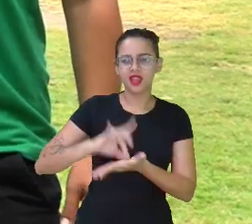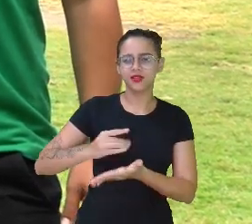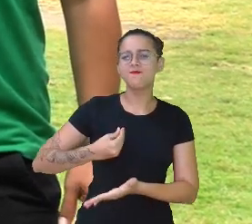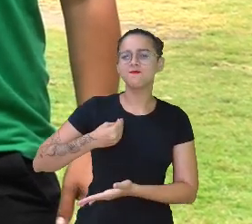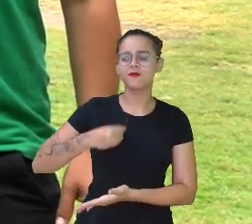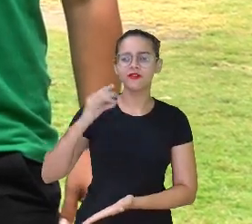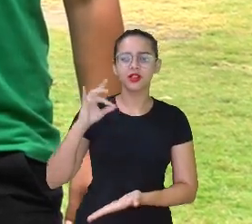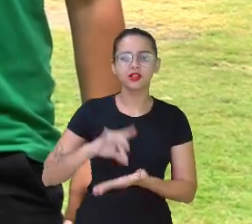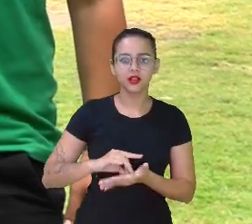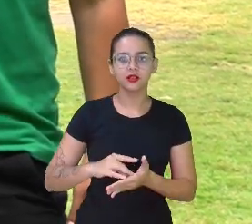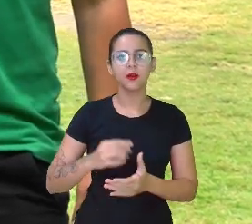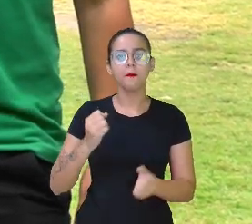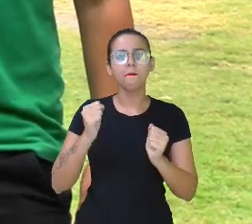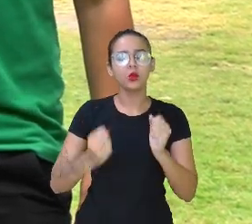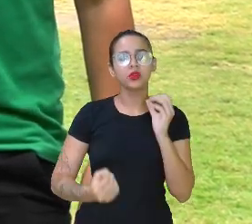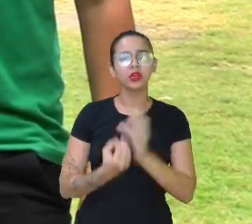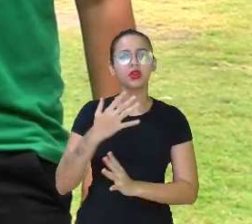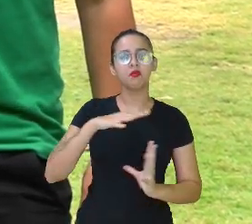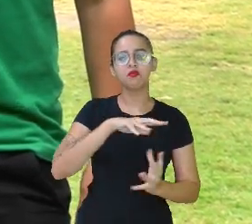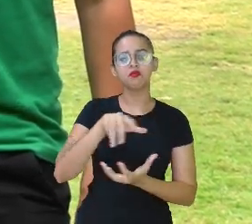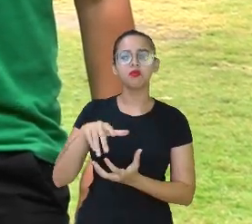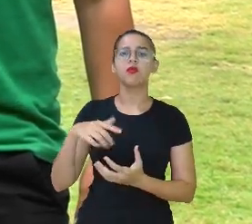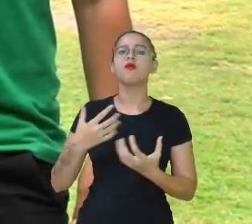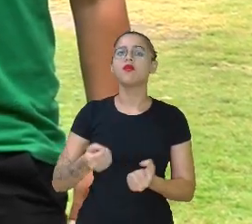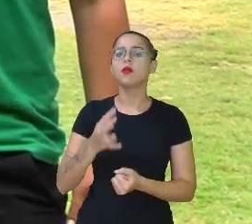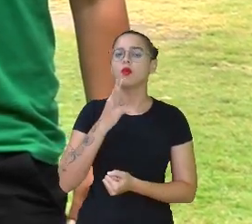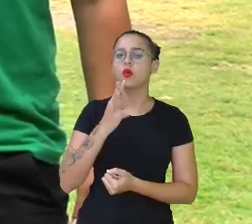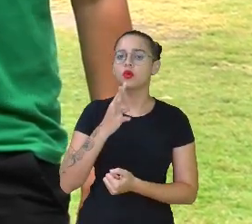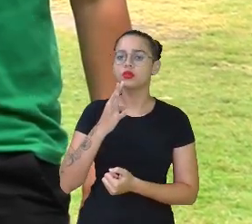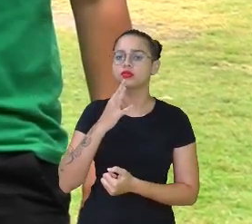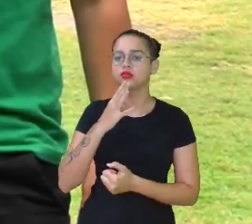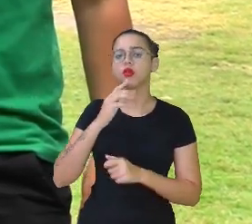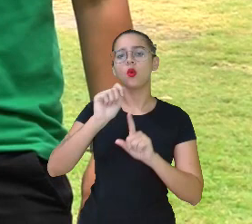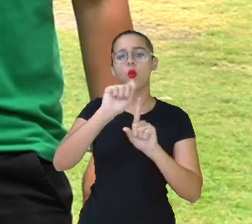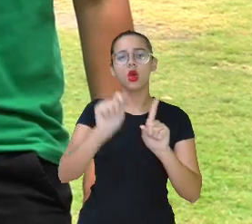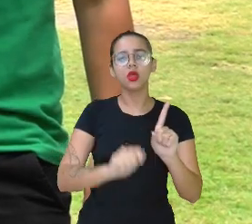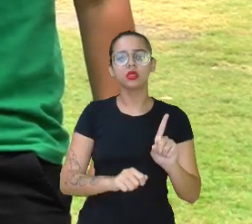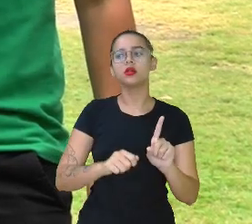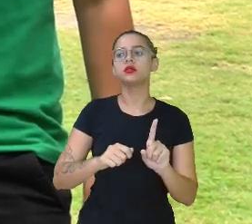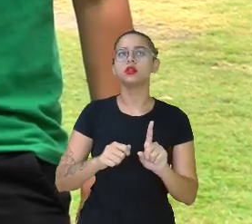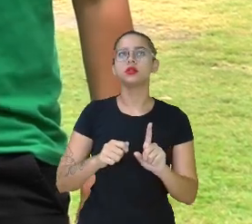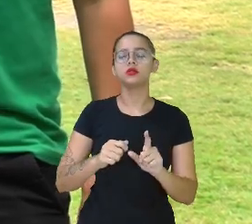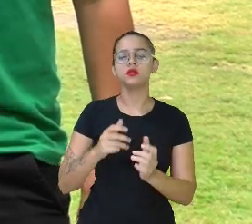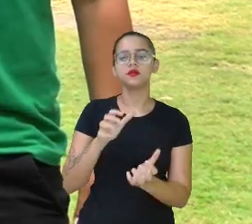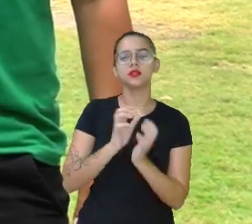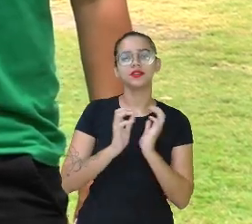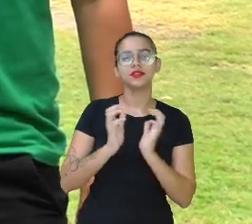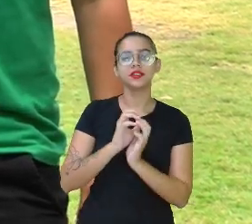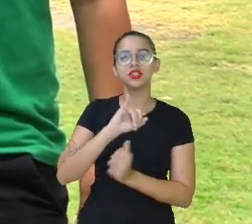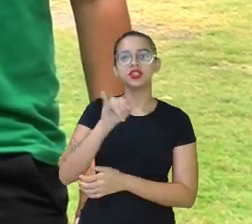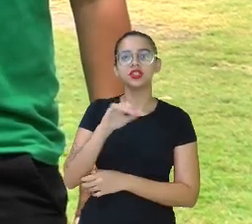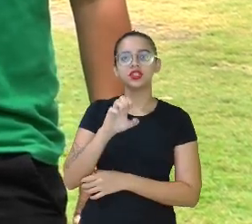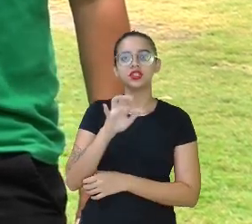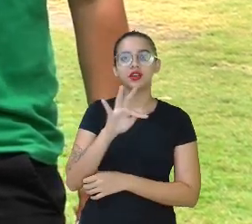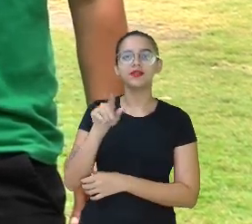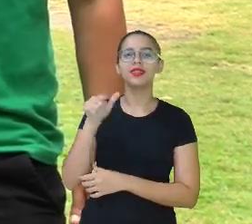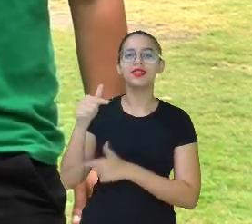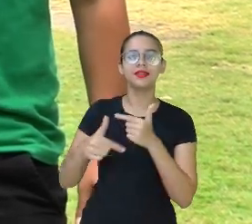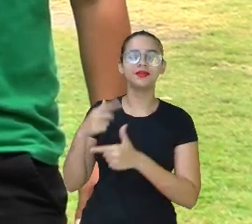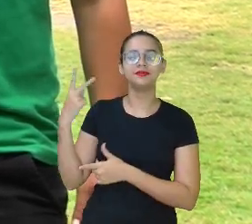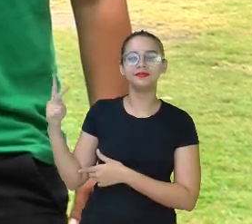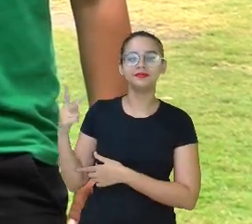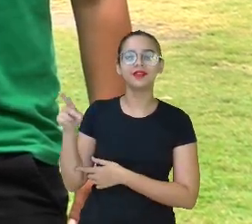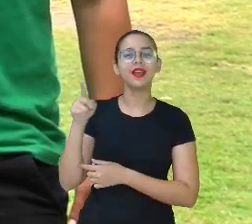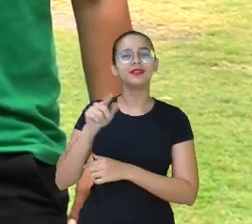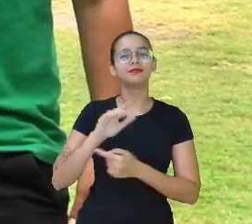poder recriar esse mundo. Nós vamos conhecer hoje um artista recifense, Jeff Allan, e através desse trabalho dele, com